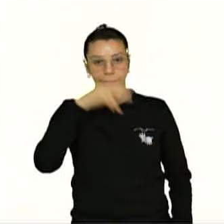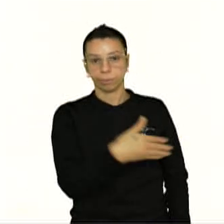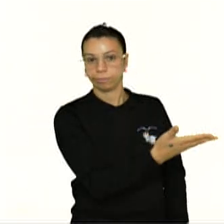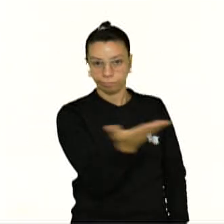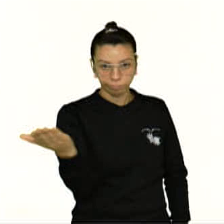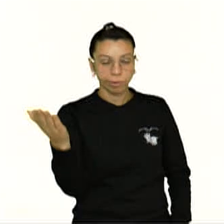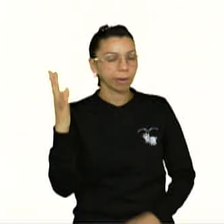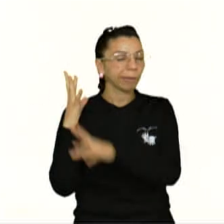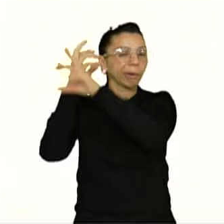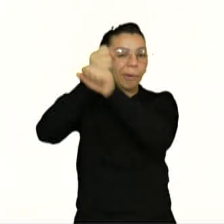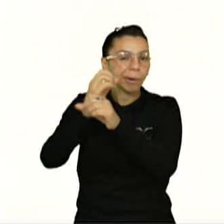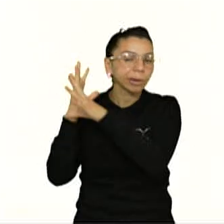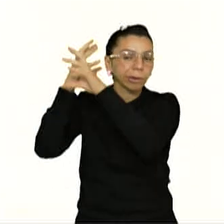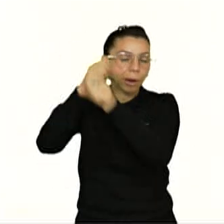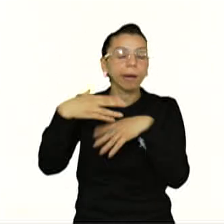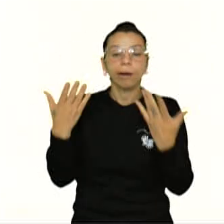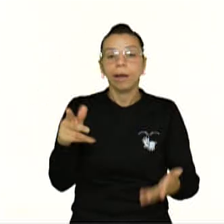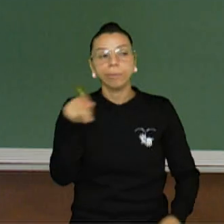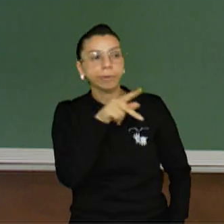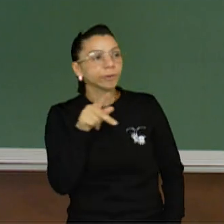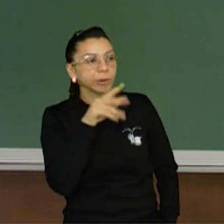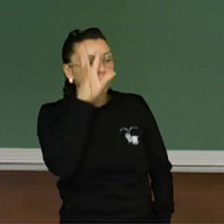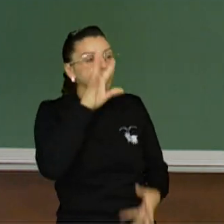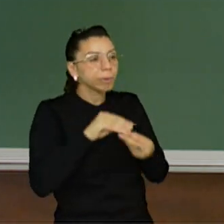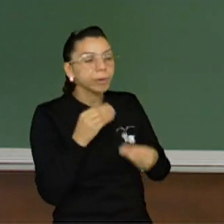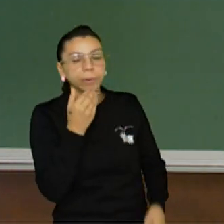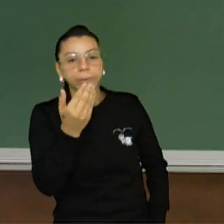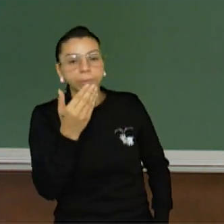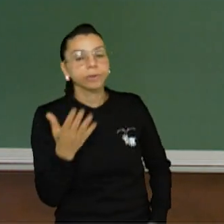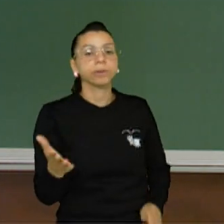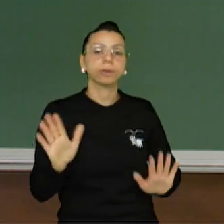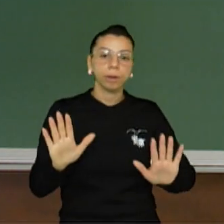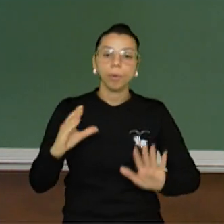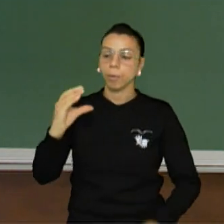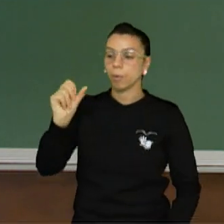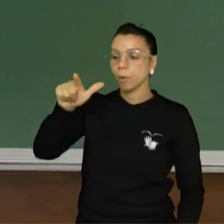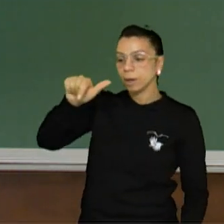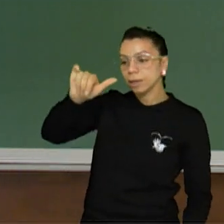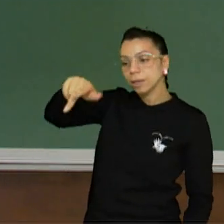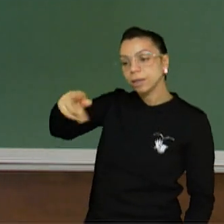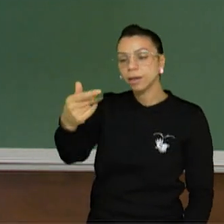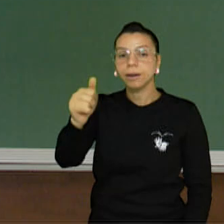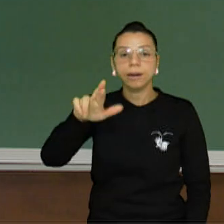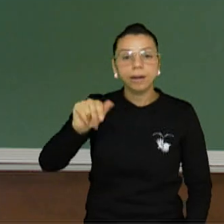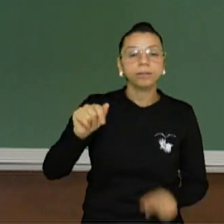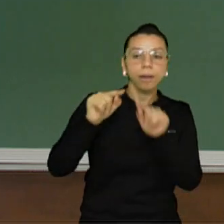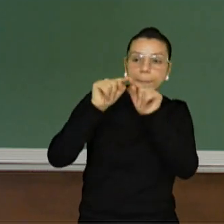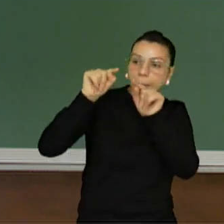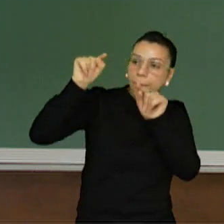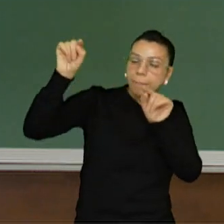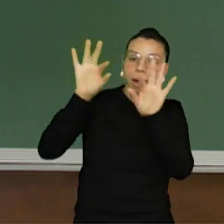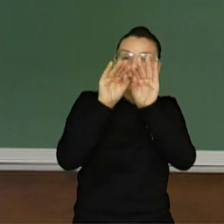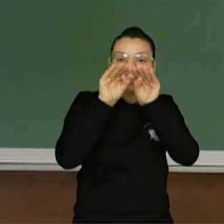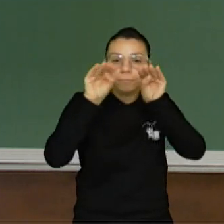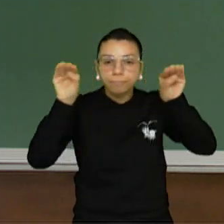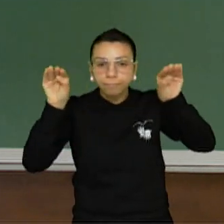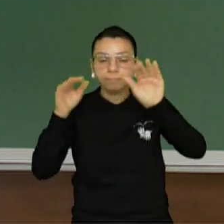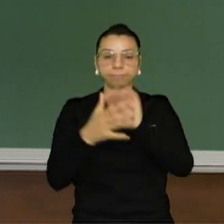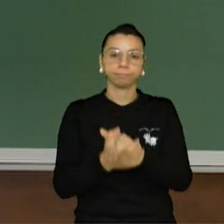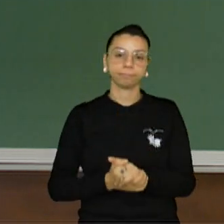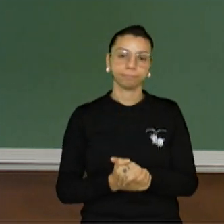vocês. Ah, professora, não entendi o que está pedindo no exercício, tá? Então, colineares são pontos alinhados. Ó, coloquei aqui, estejam